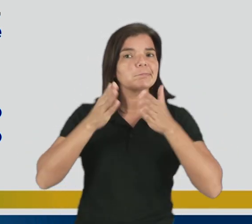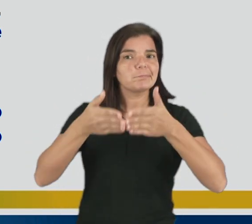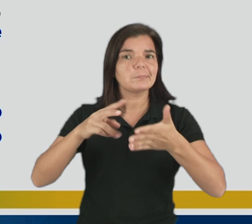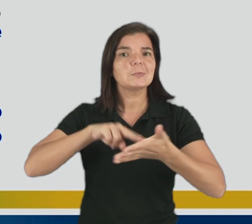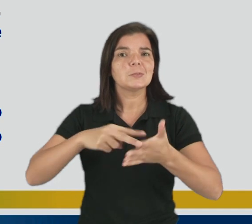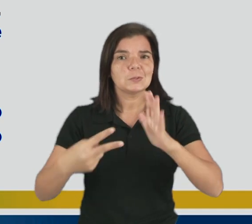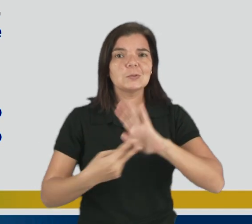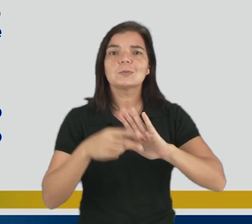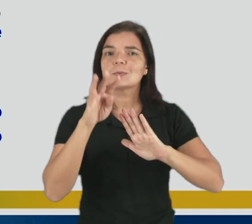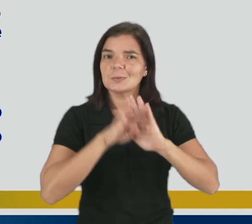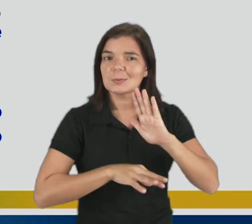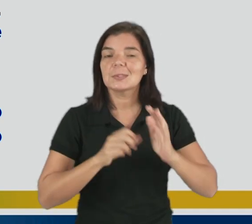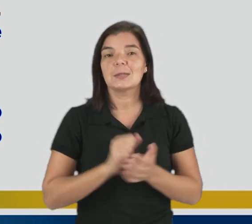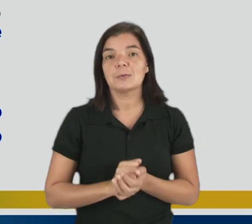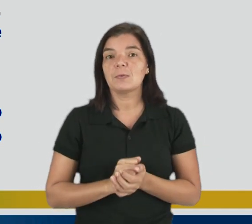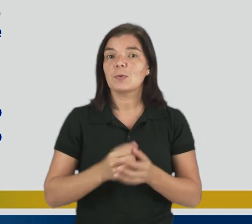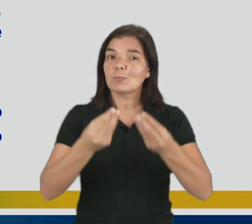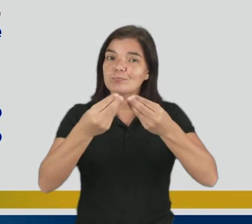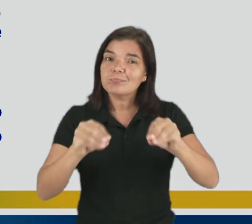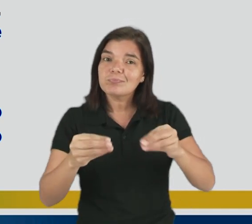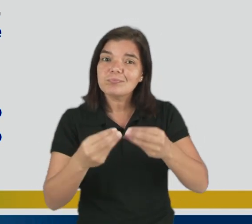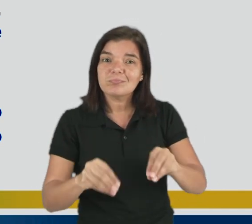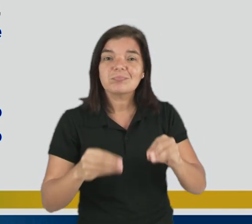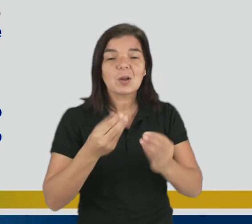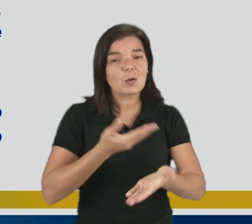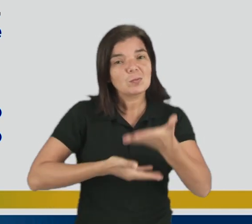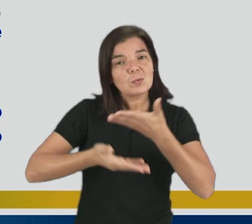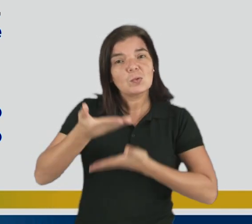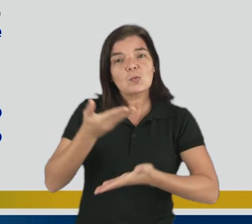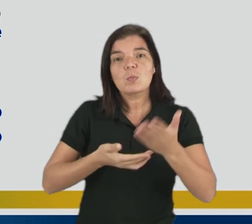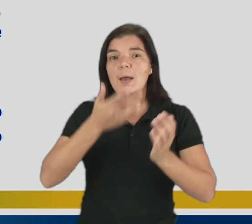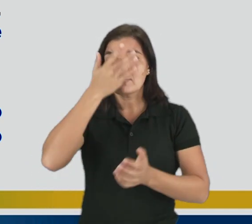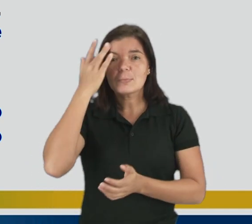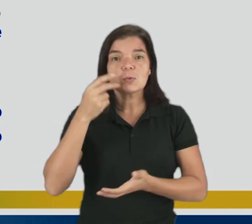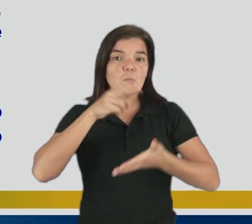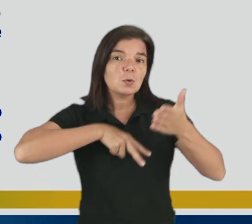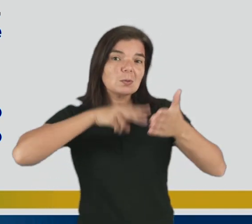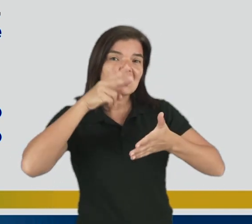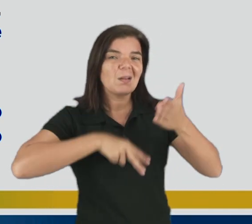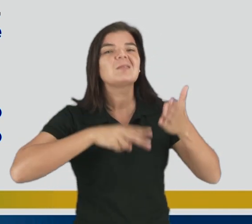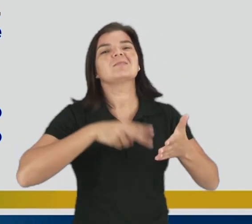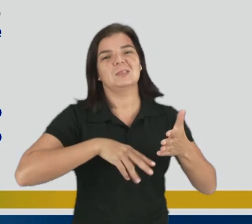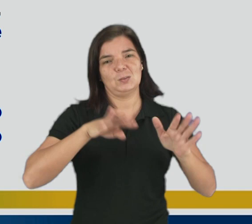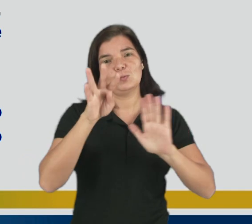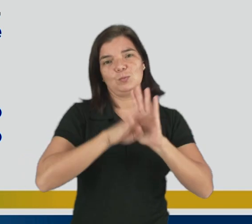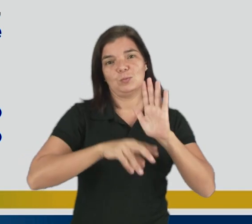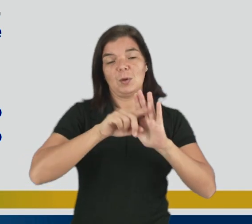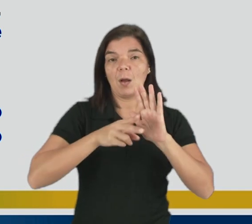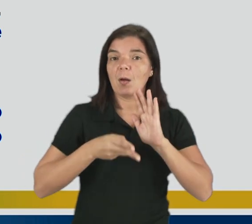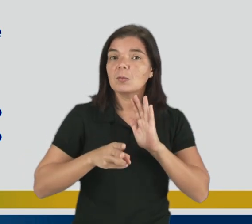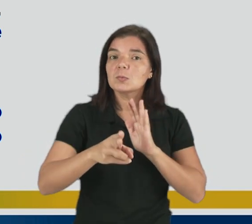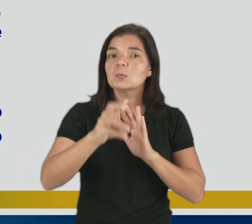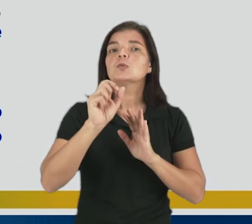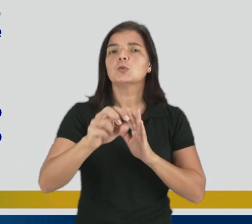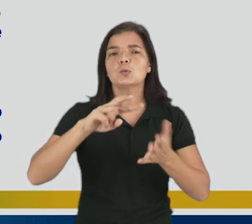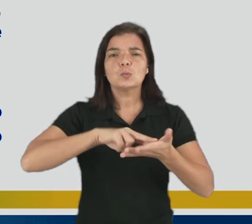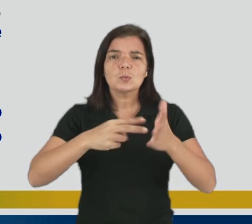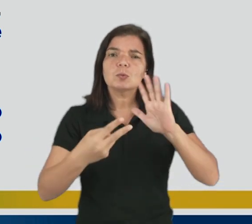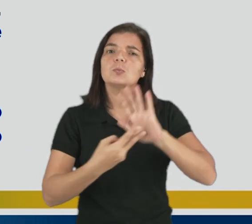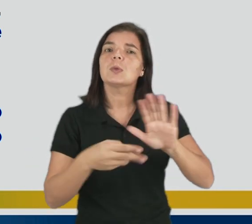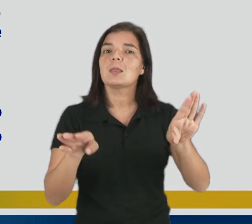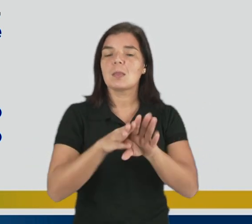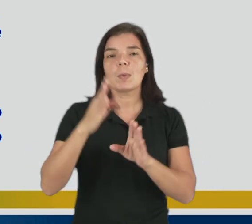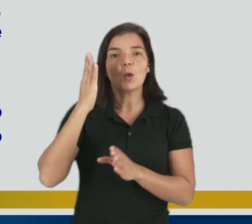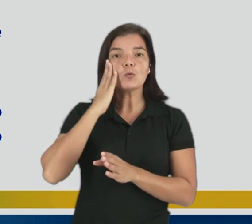diretamente o significado do texto, prejudica a sua relação com quem está lendo o texto. A continuidade dos sentidos e